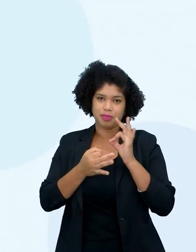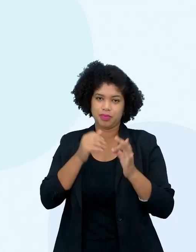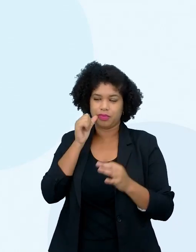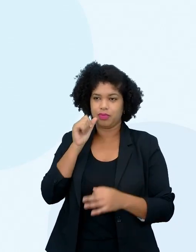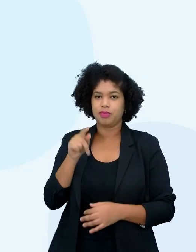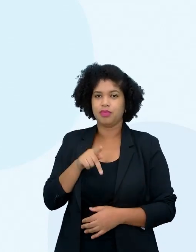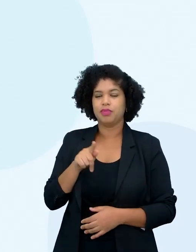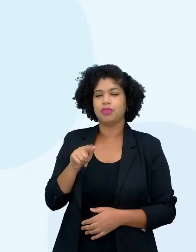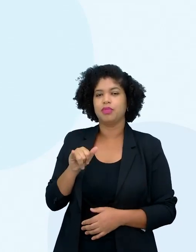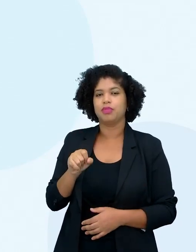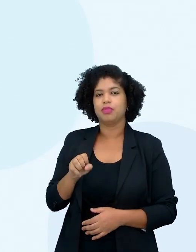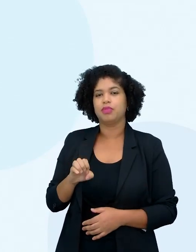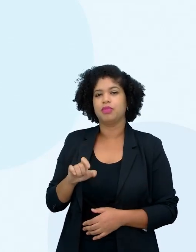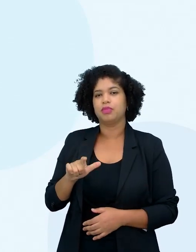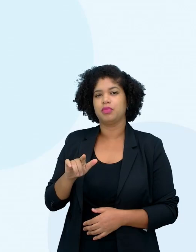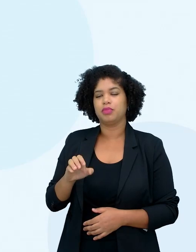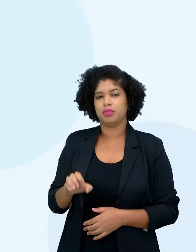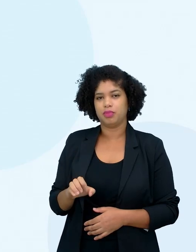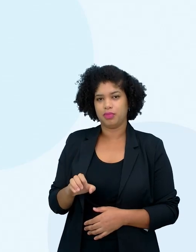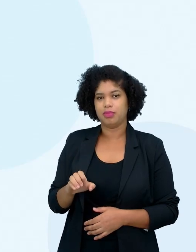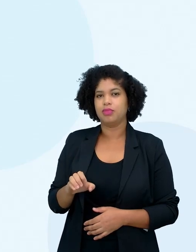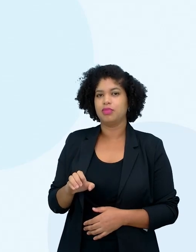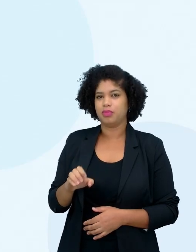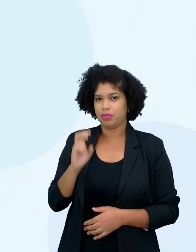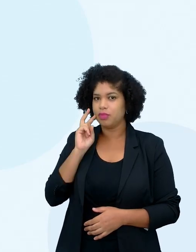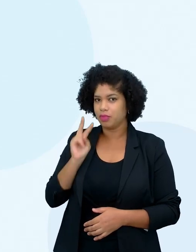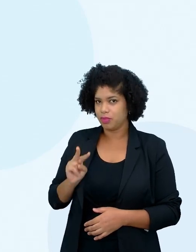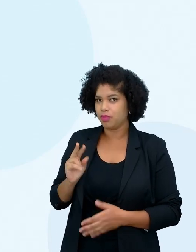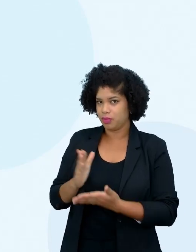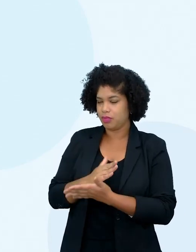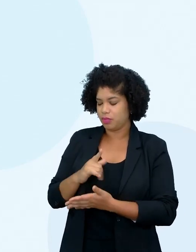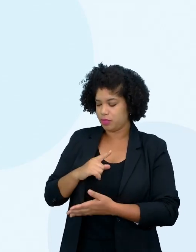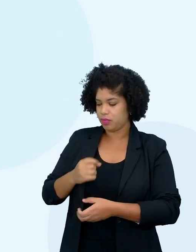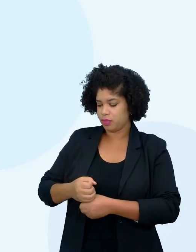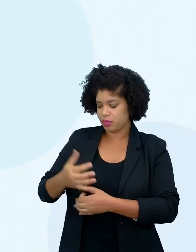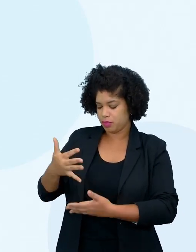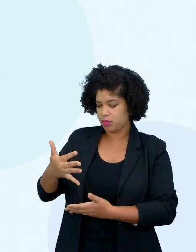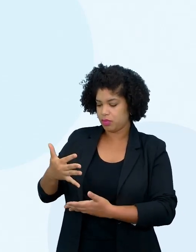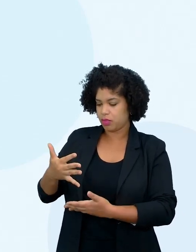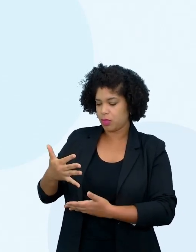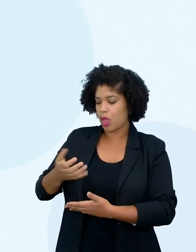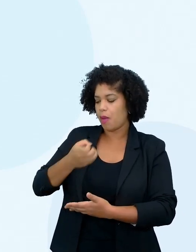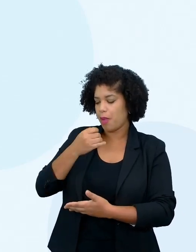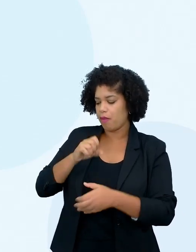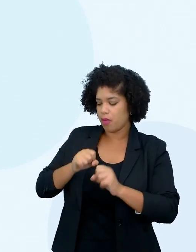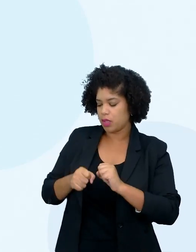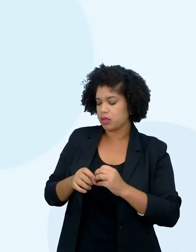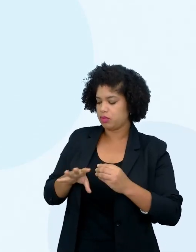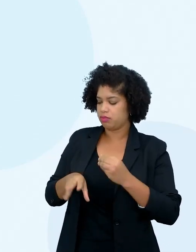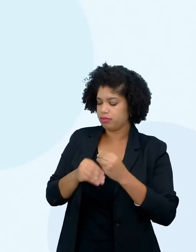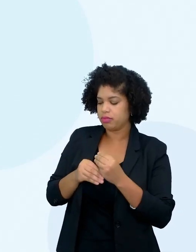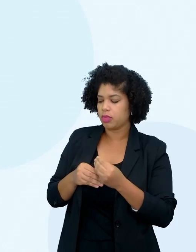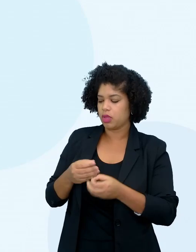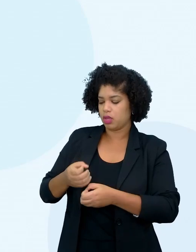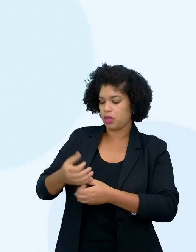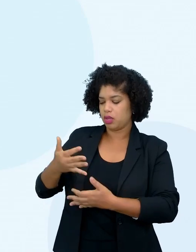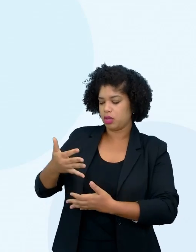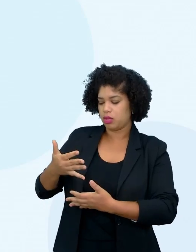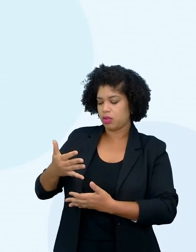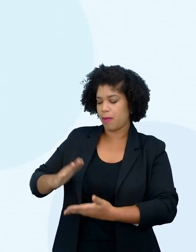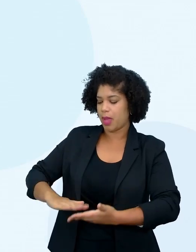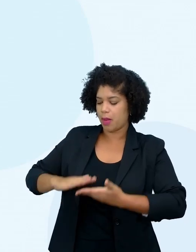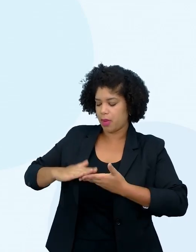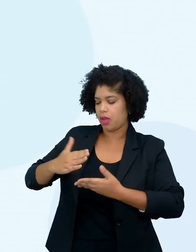estão escrevendo aqui, boa formação, que sempre acrescenta, estão